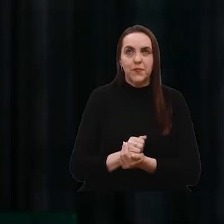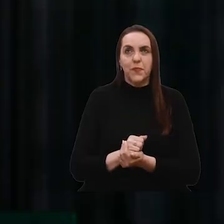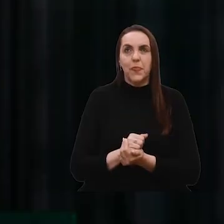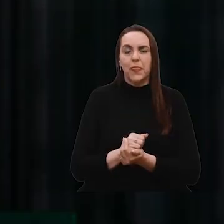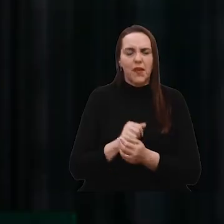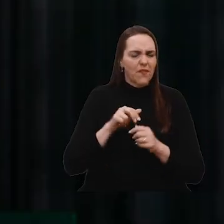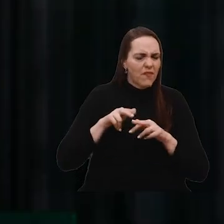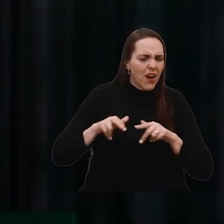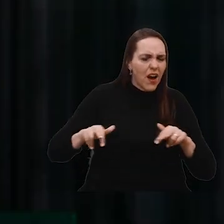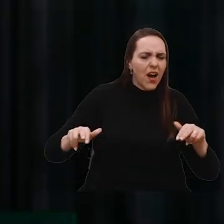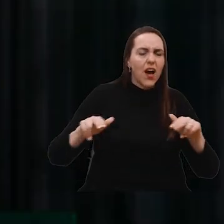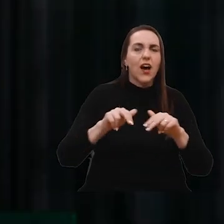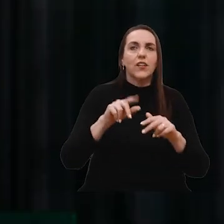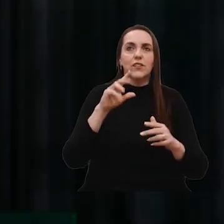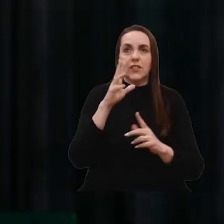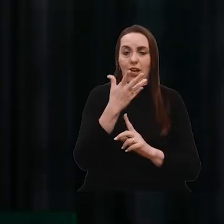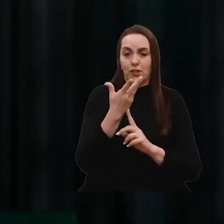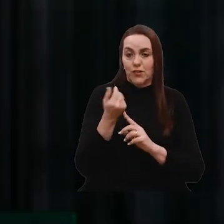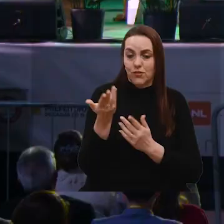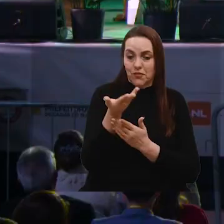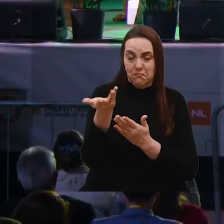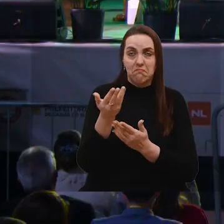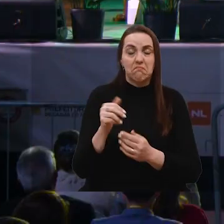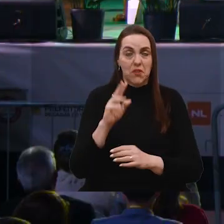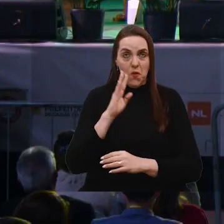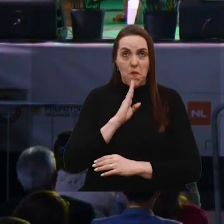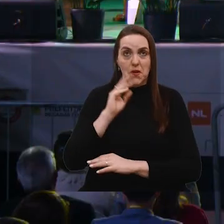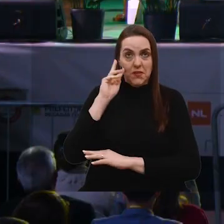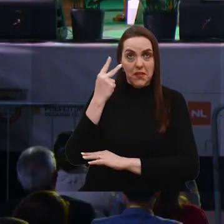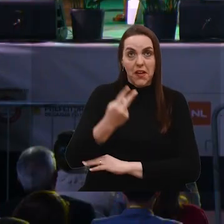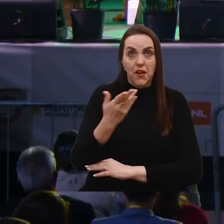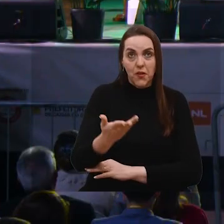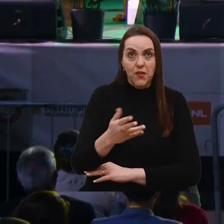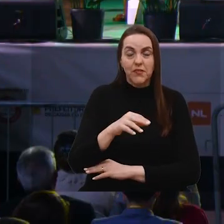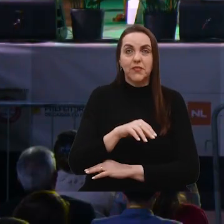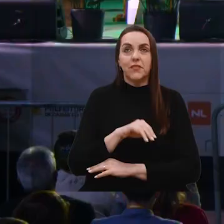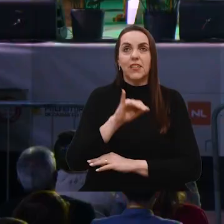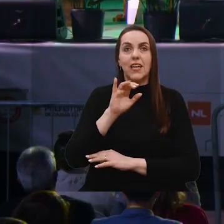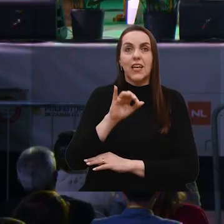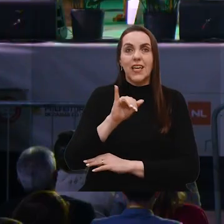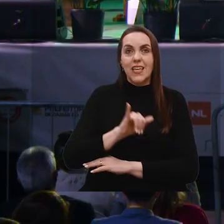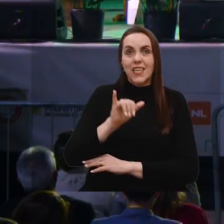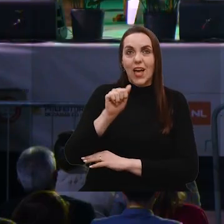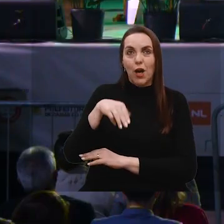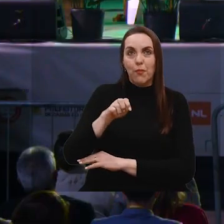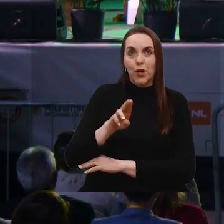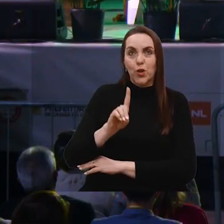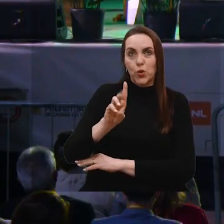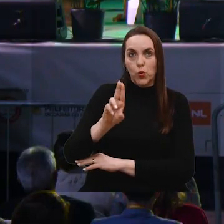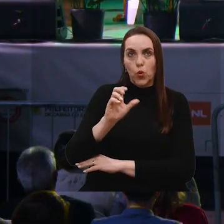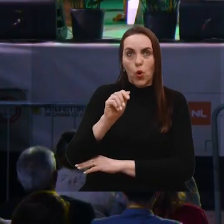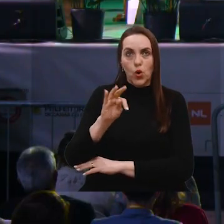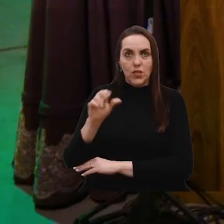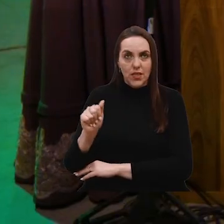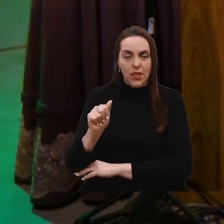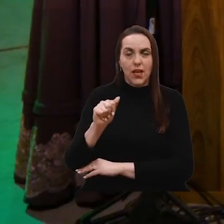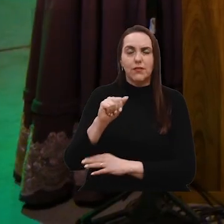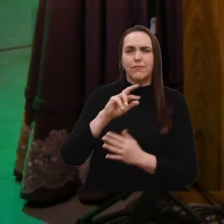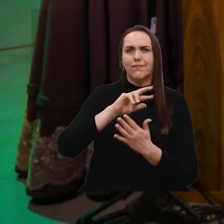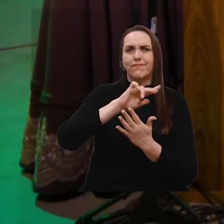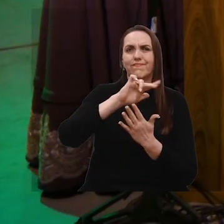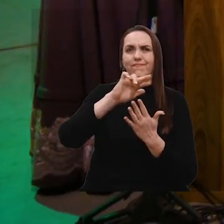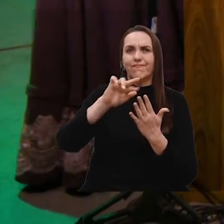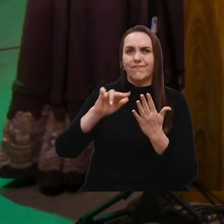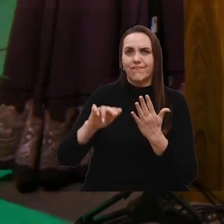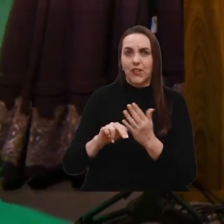Já dividiu o palco com muitos artistas muito conhecidos e reconhecidos, Yamandu Costa, César Oliveira e